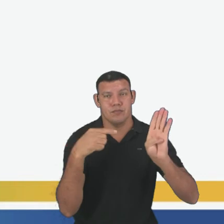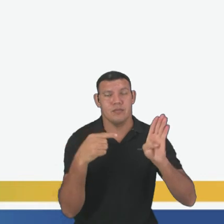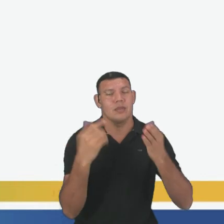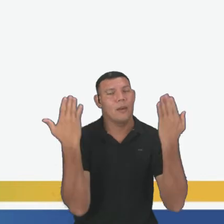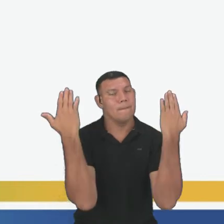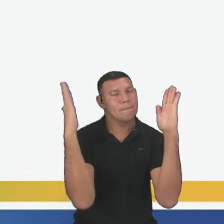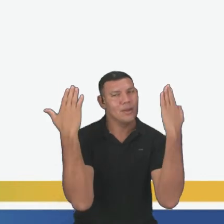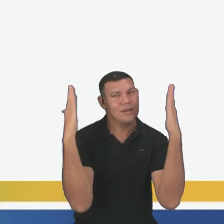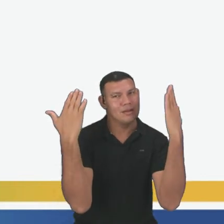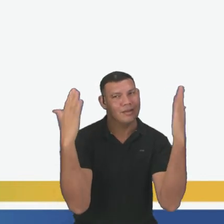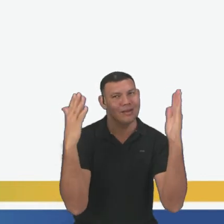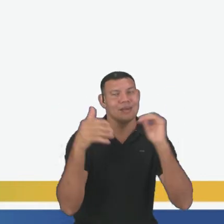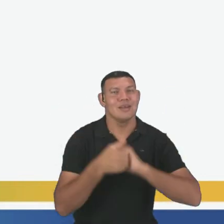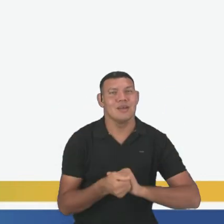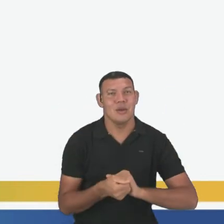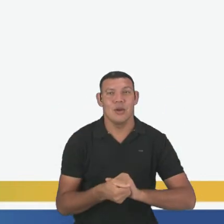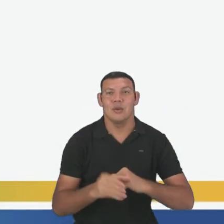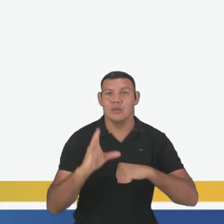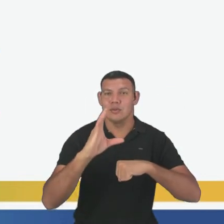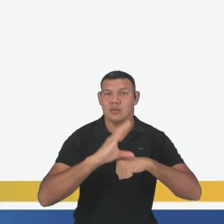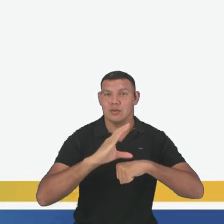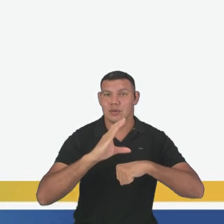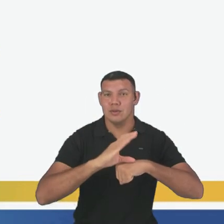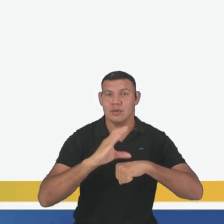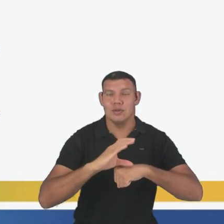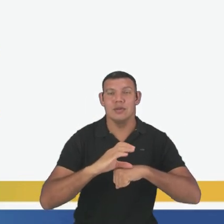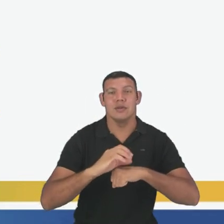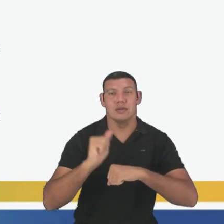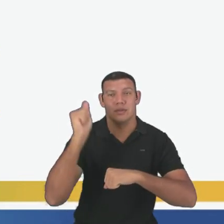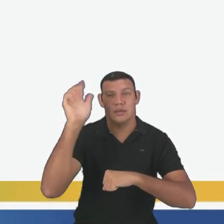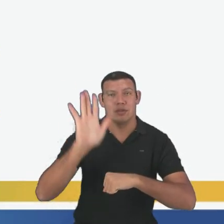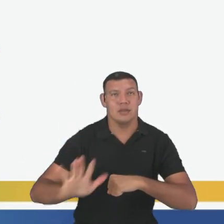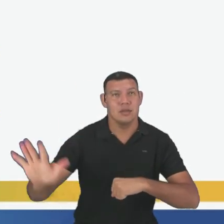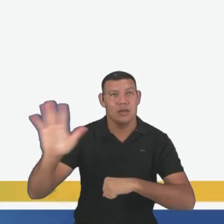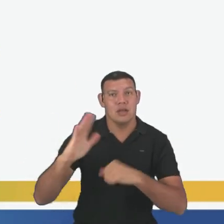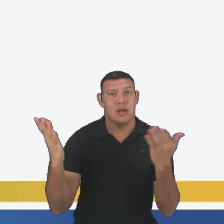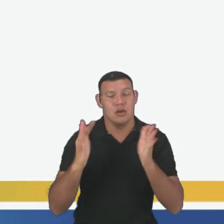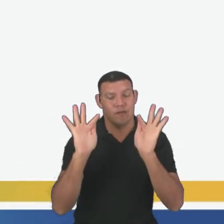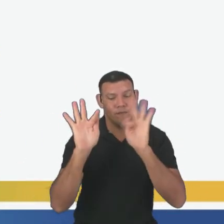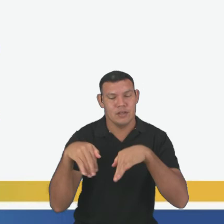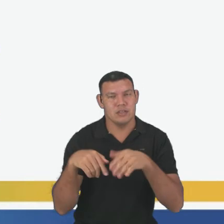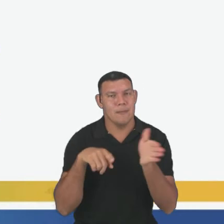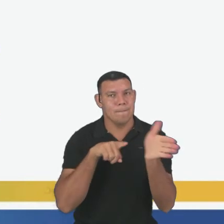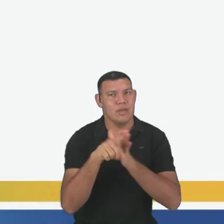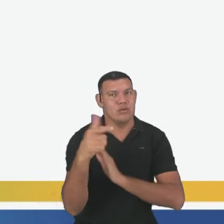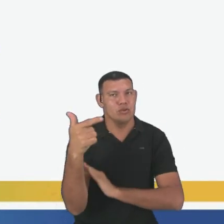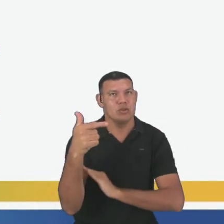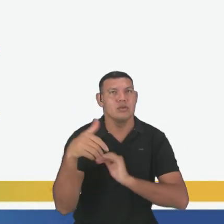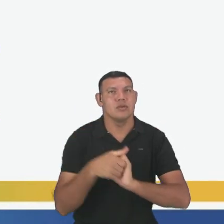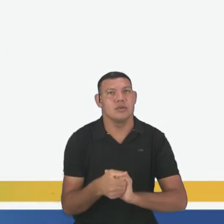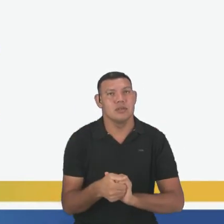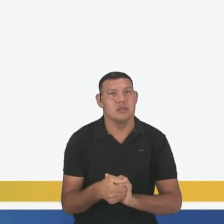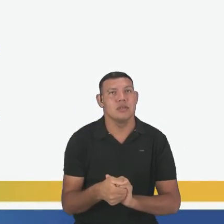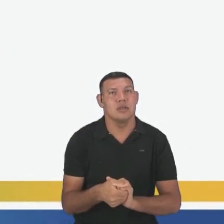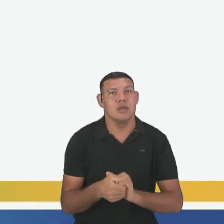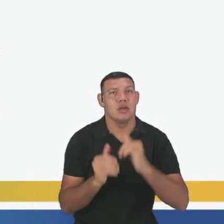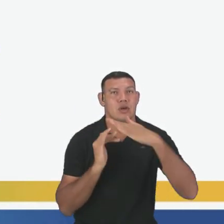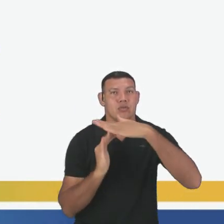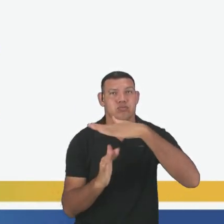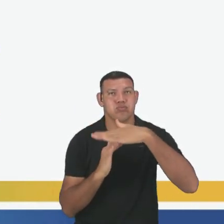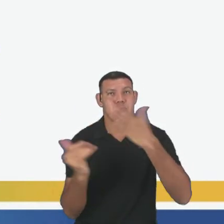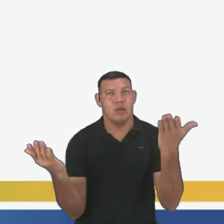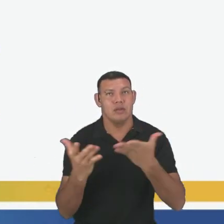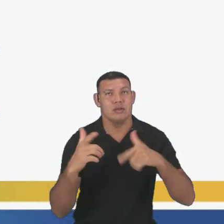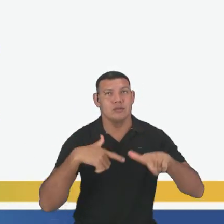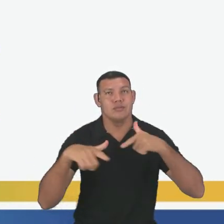tá certo, é isso mesmo. Então, vamos para a segunda para finalizar. As migrações atuais de trabalhadores oriundos